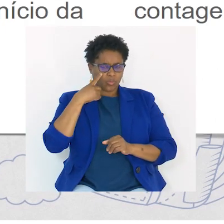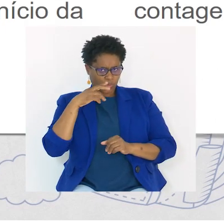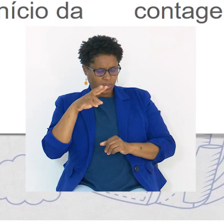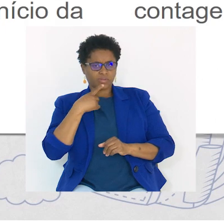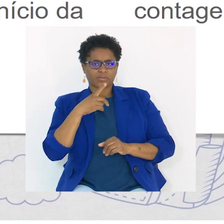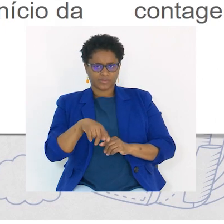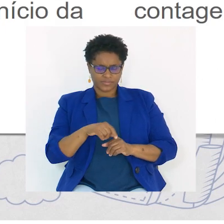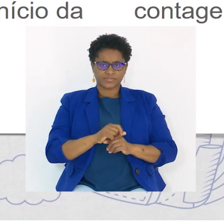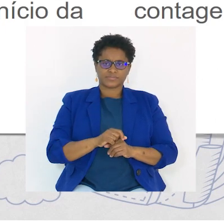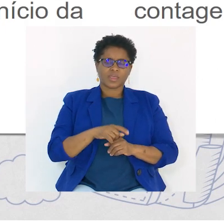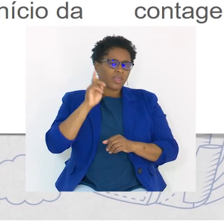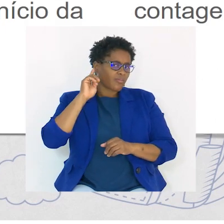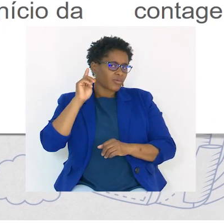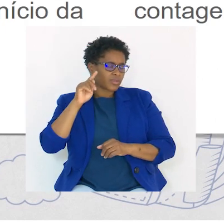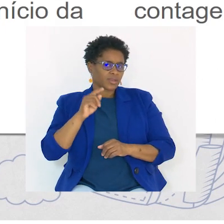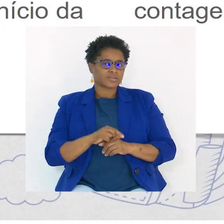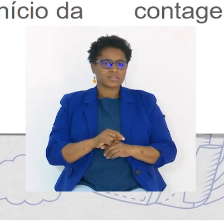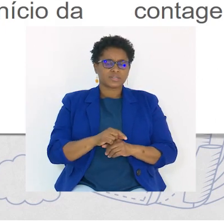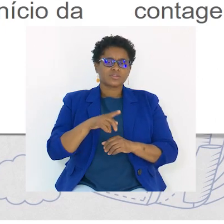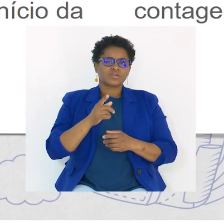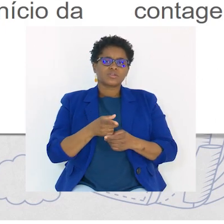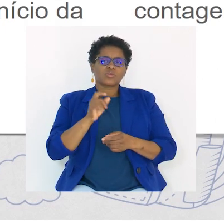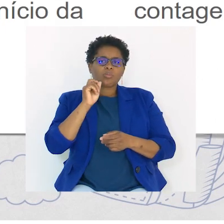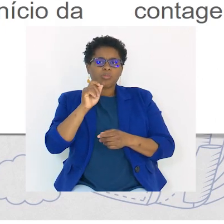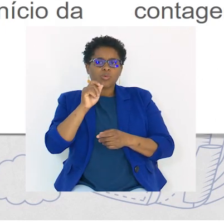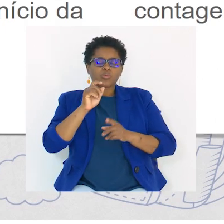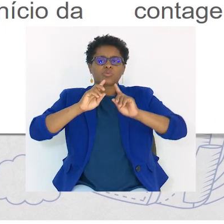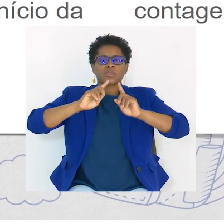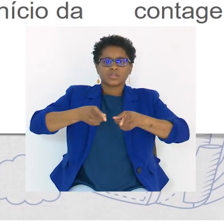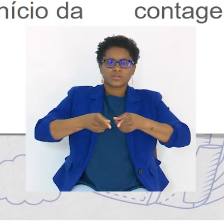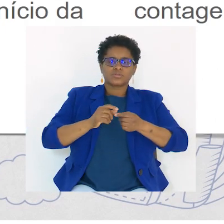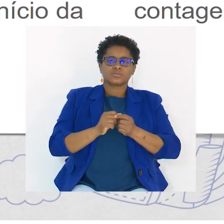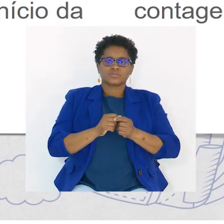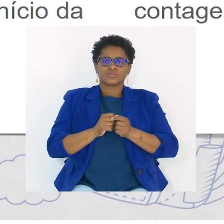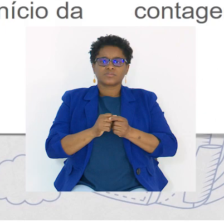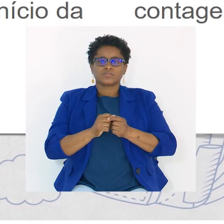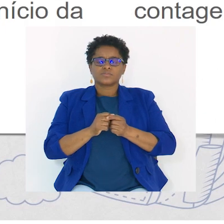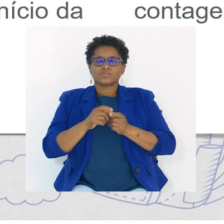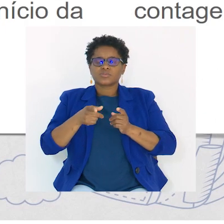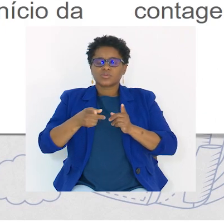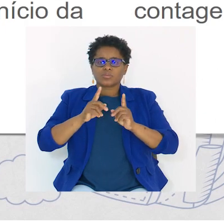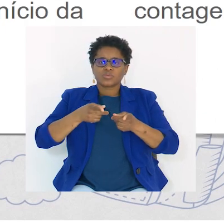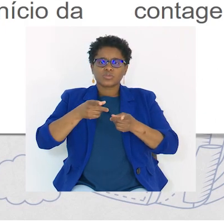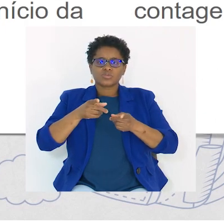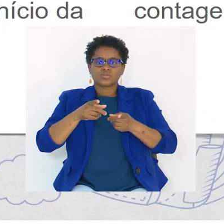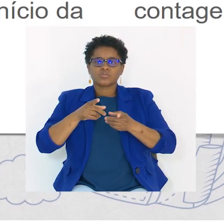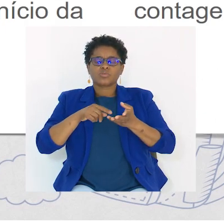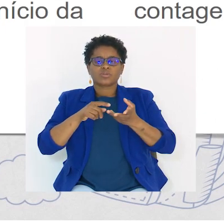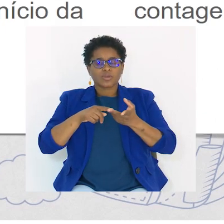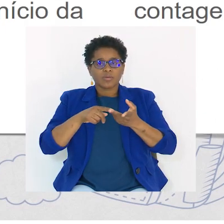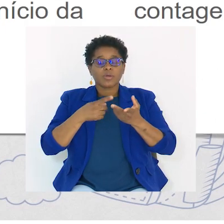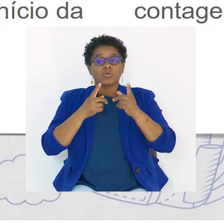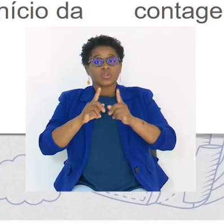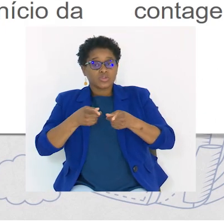reconhecer as importâncias do ponto de referência para o início da contagem do